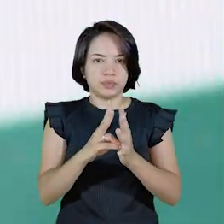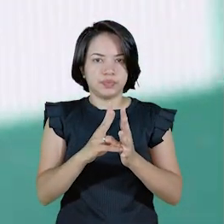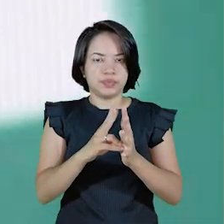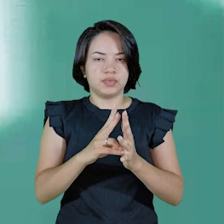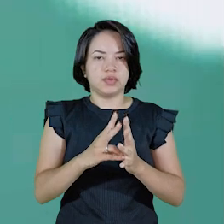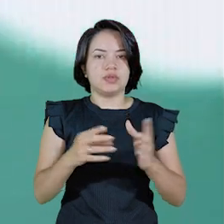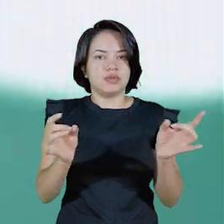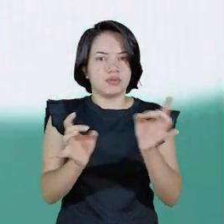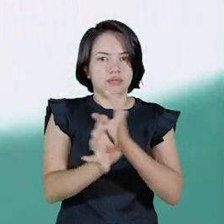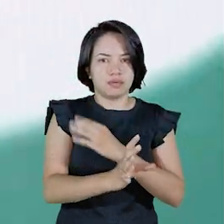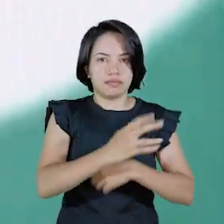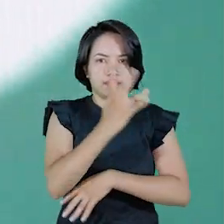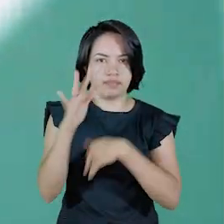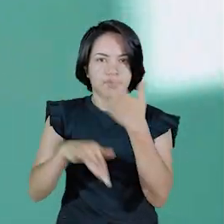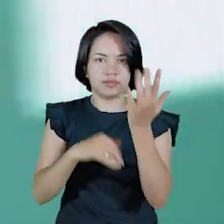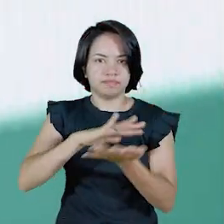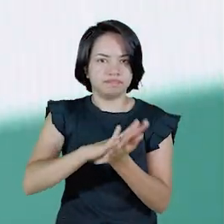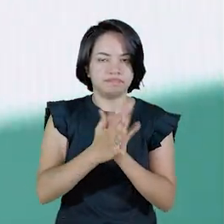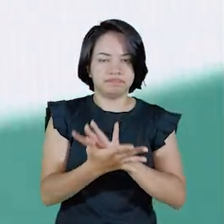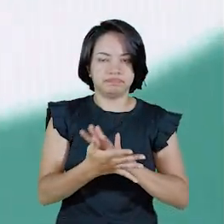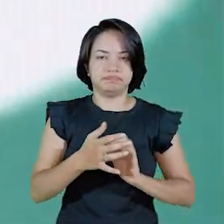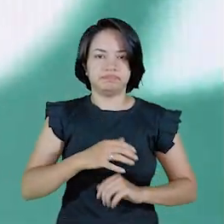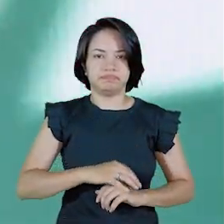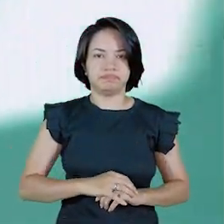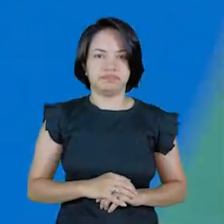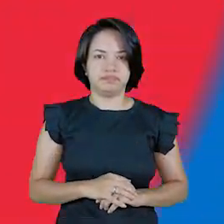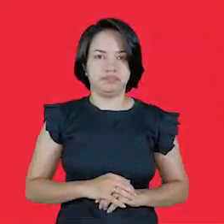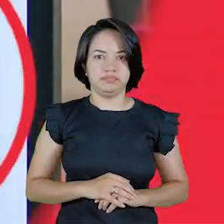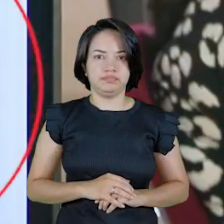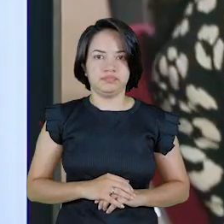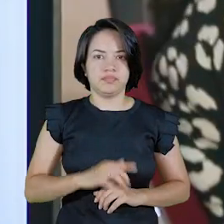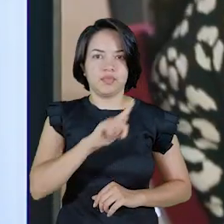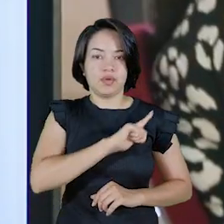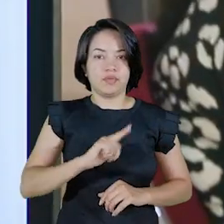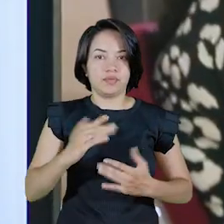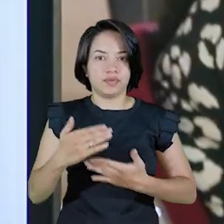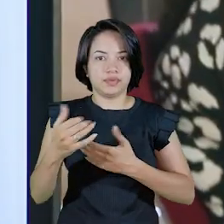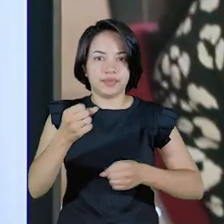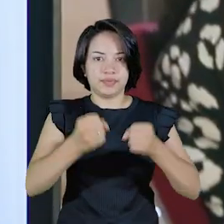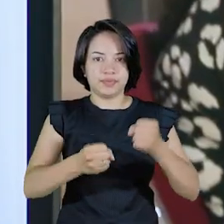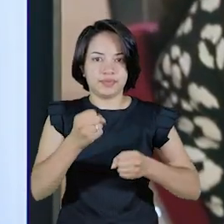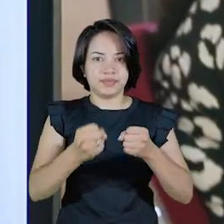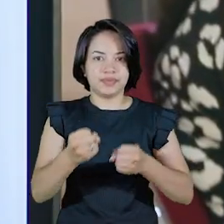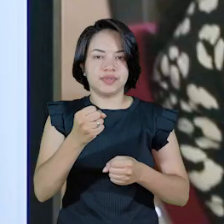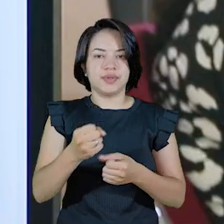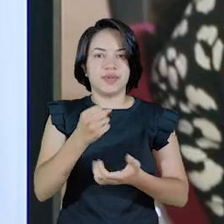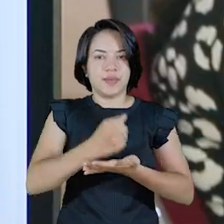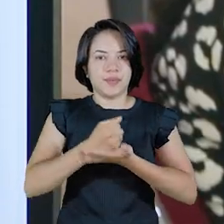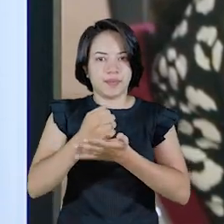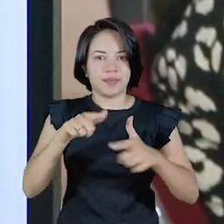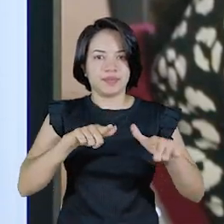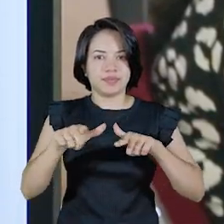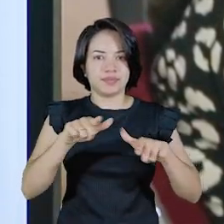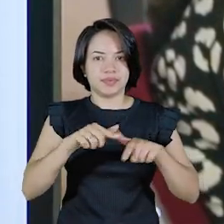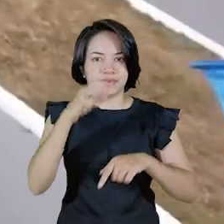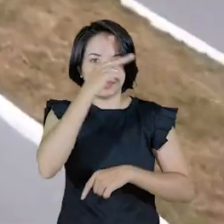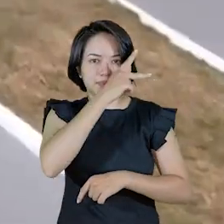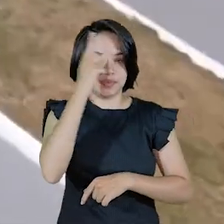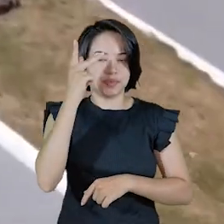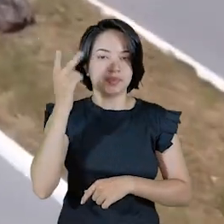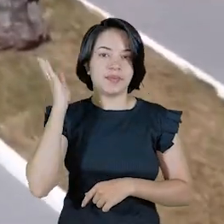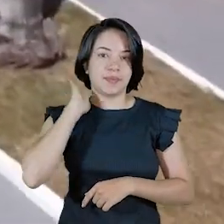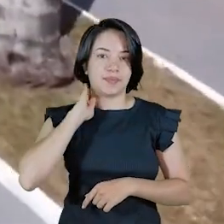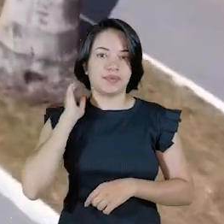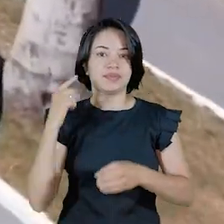na eliminação do desmatamento ilegal. O governo entrega veículos para apoio ao trabalho de pequenos produtores